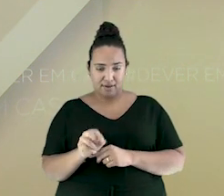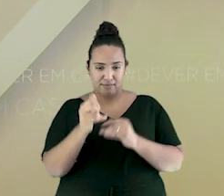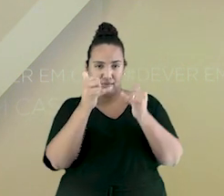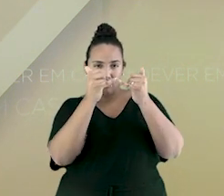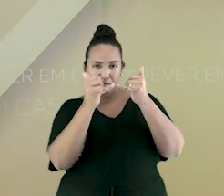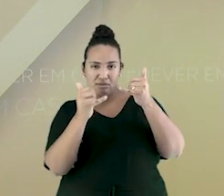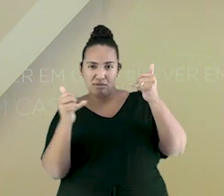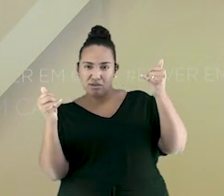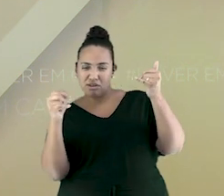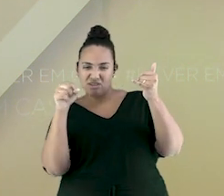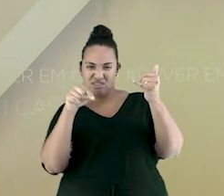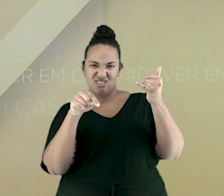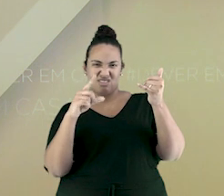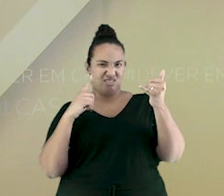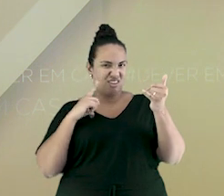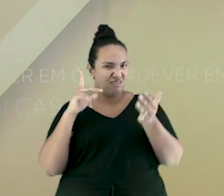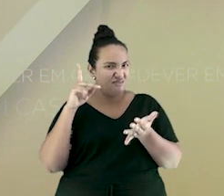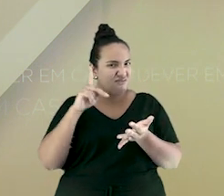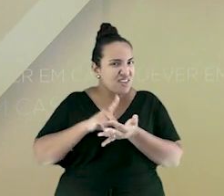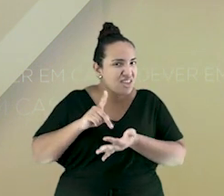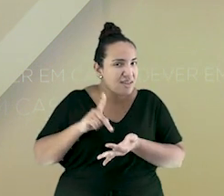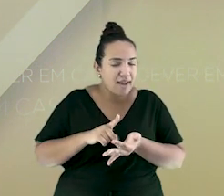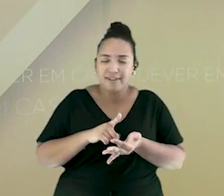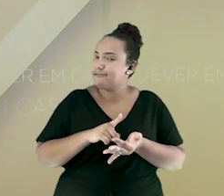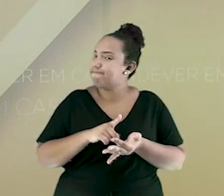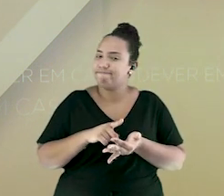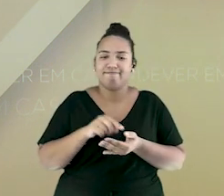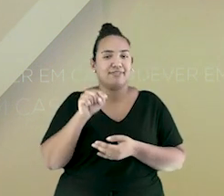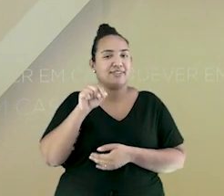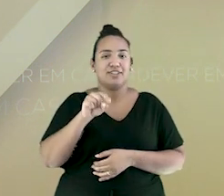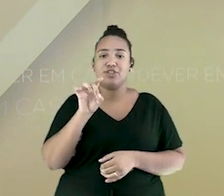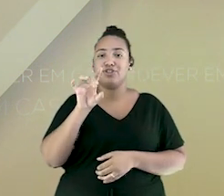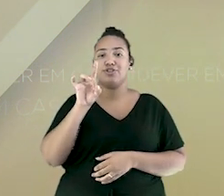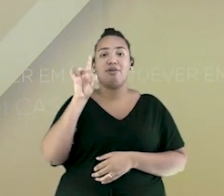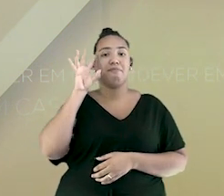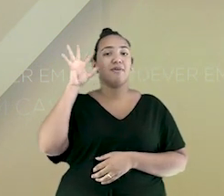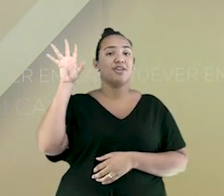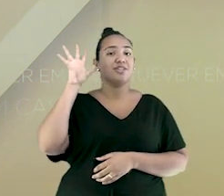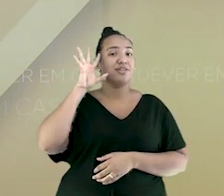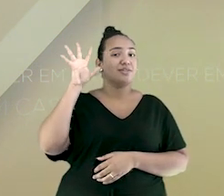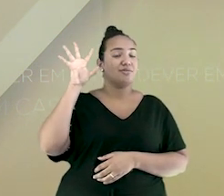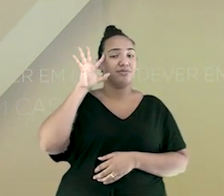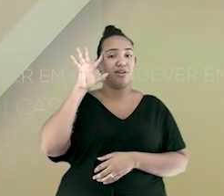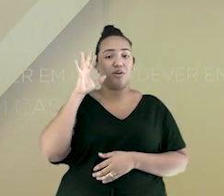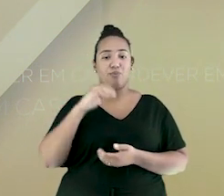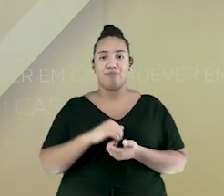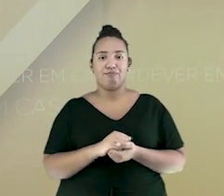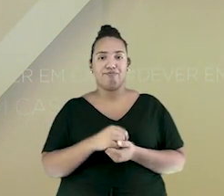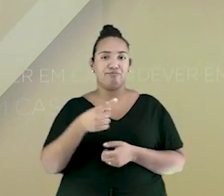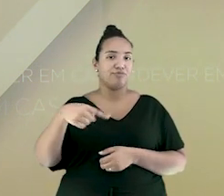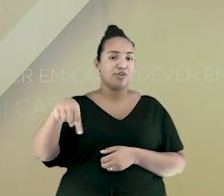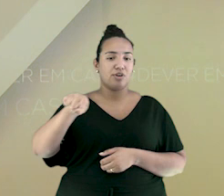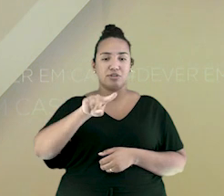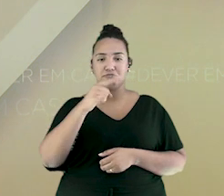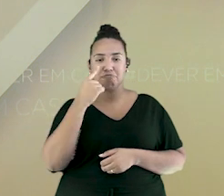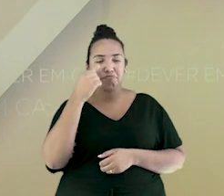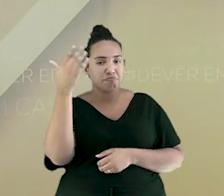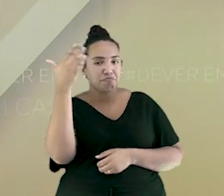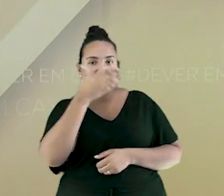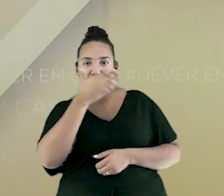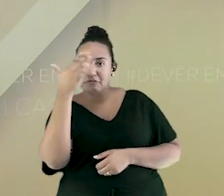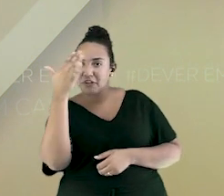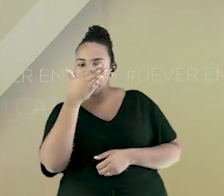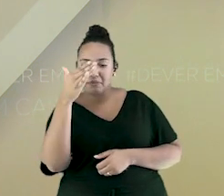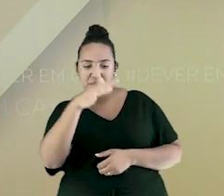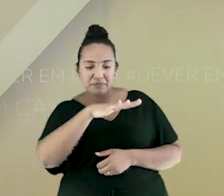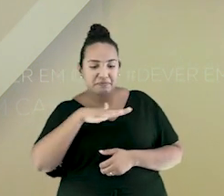municípios existem de fato? Não, elas são imaginárias. Nós não conseguimos